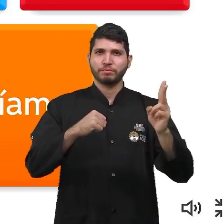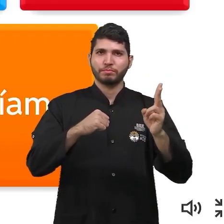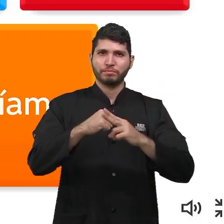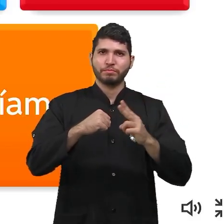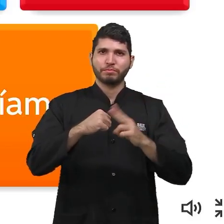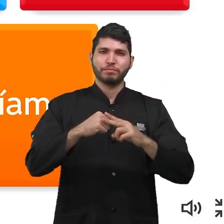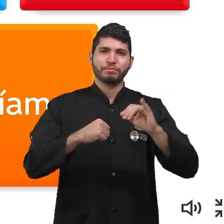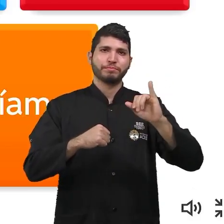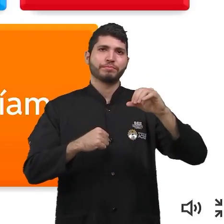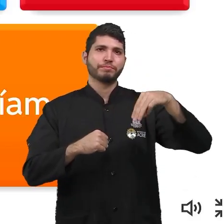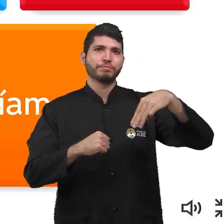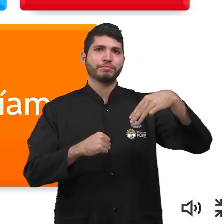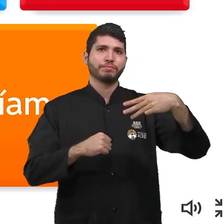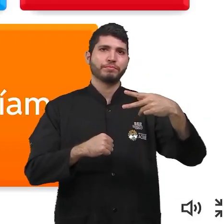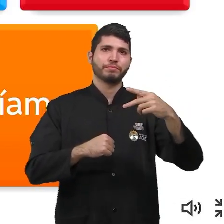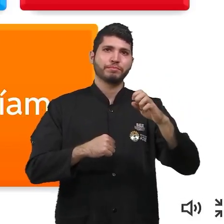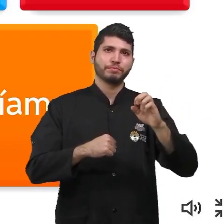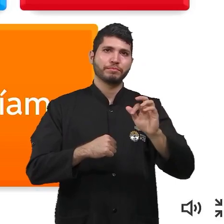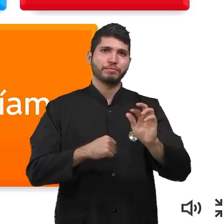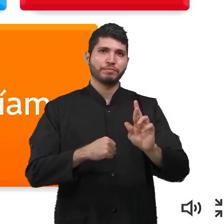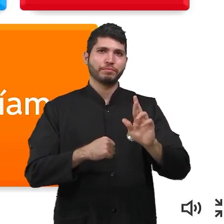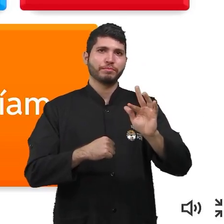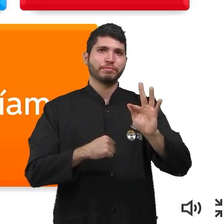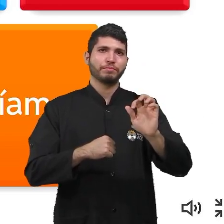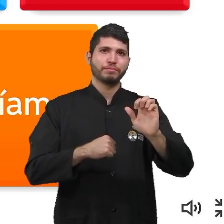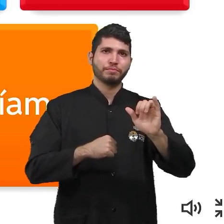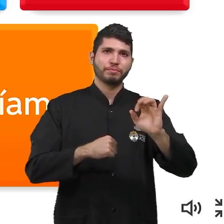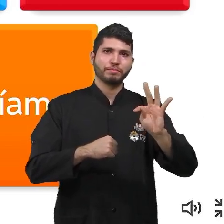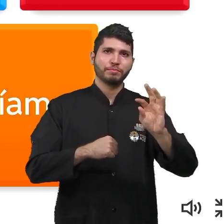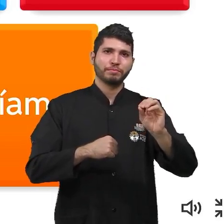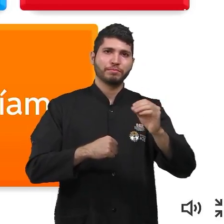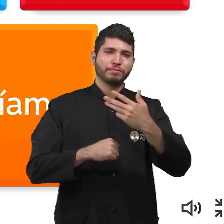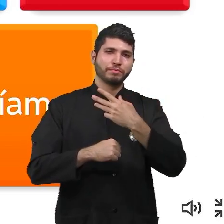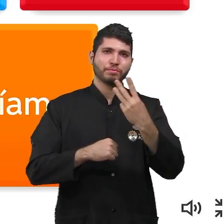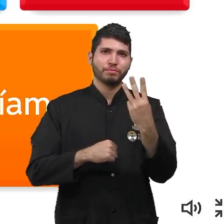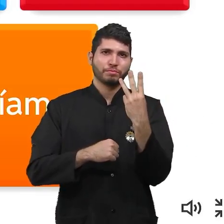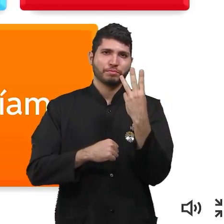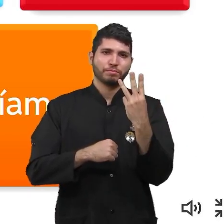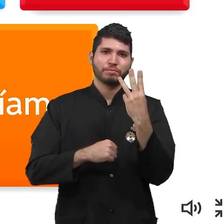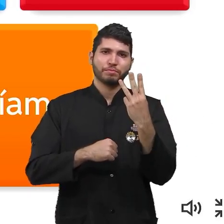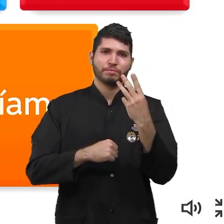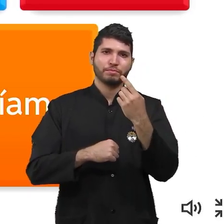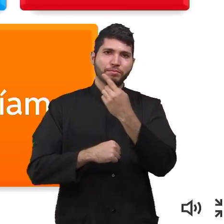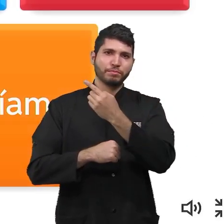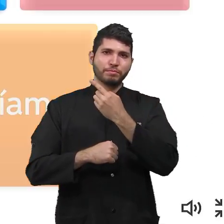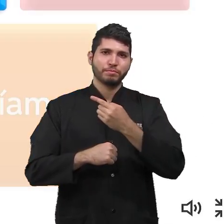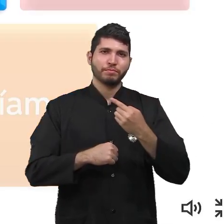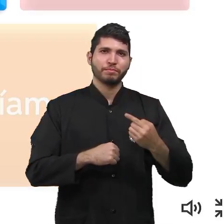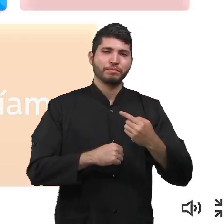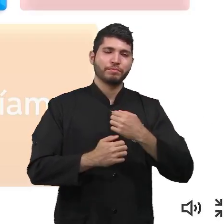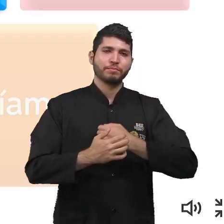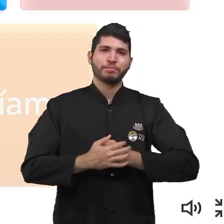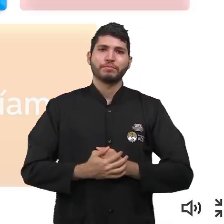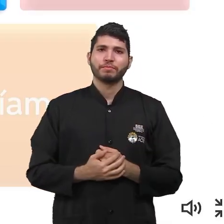mas vamos observar aqui os complementos, né? Então, hacía mucho calor.